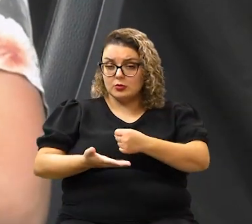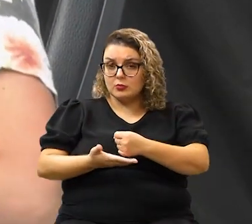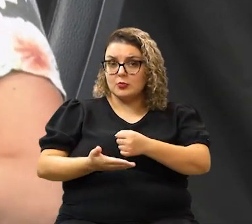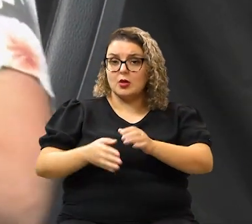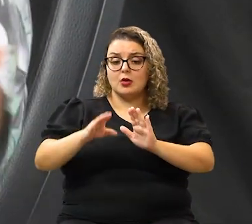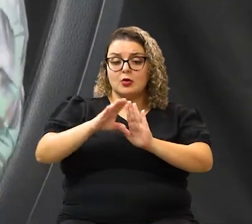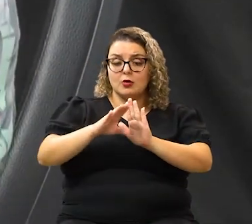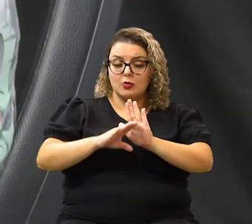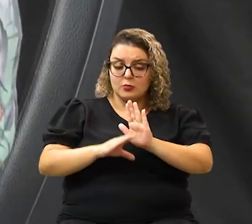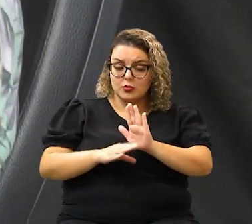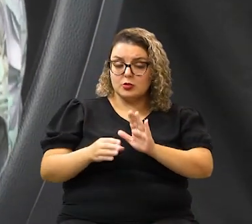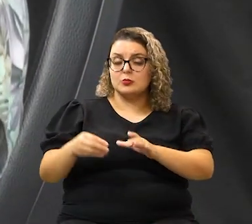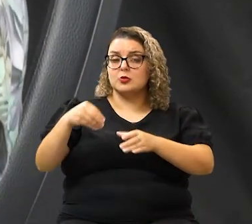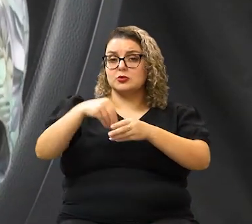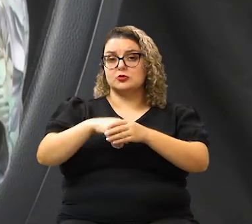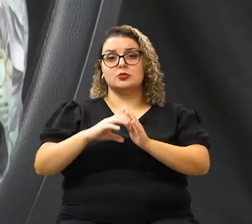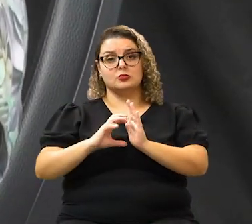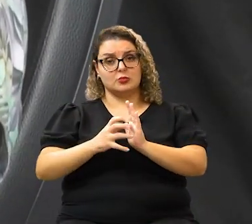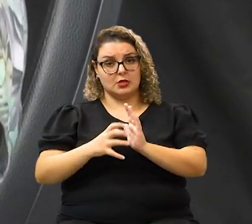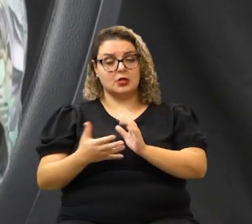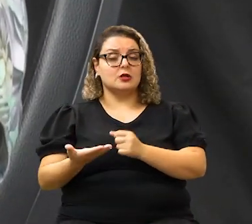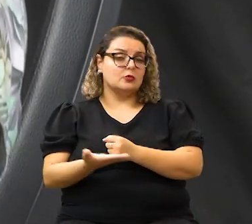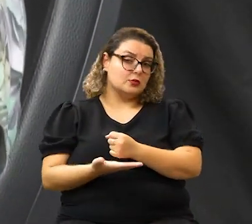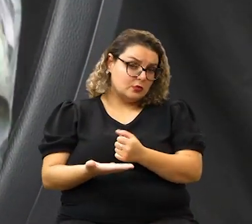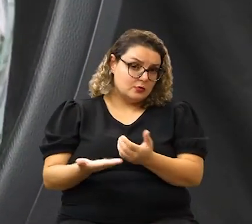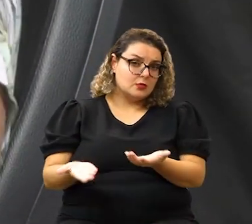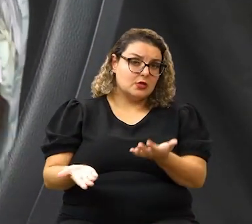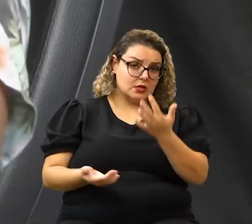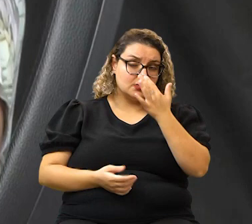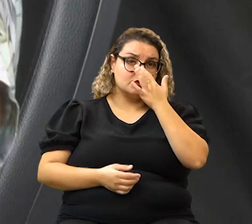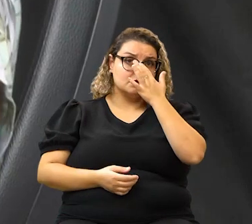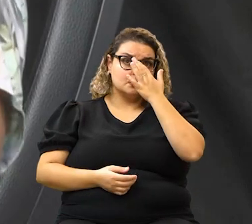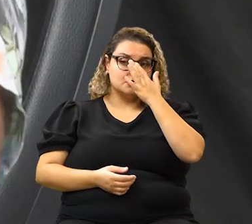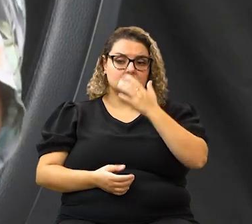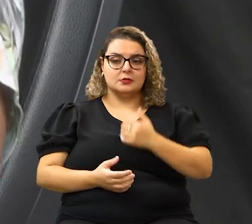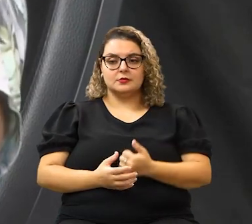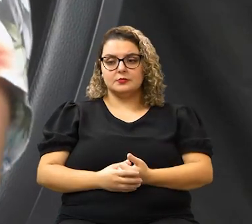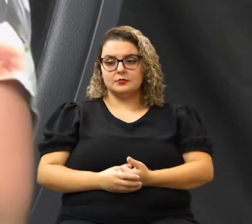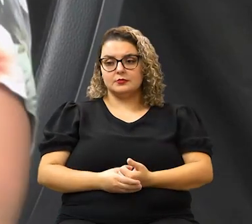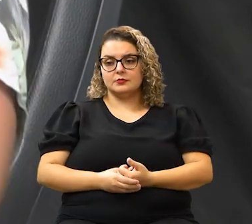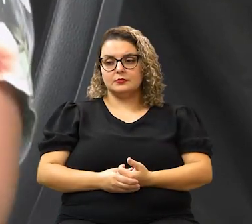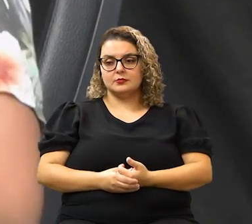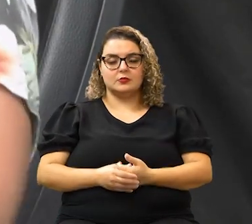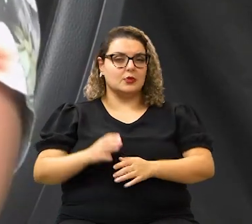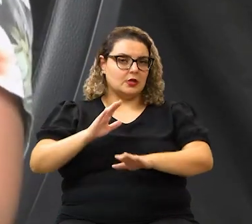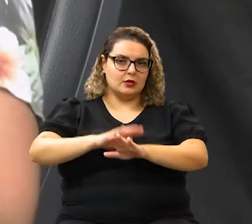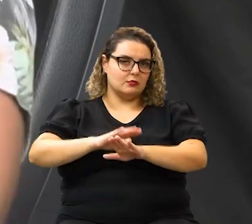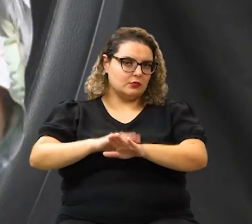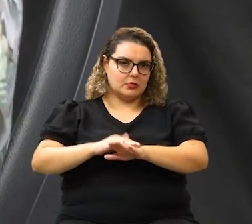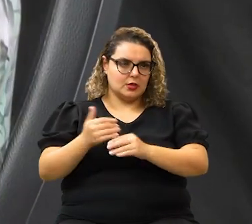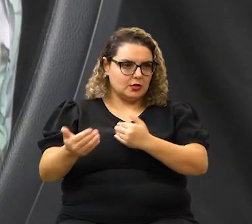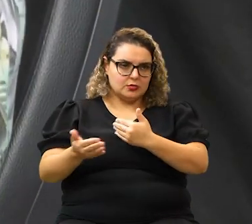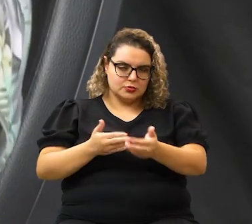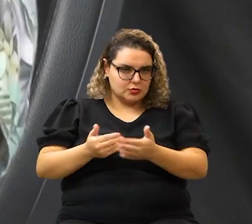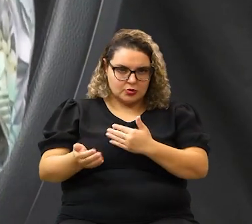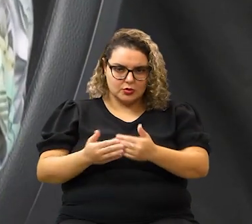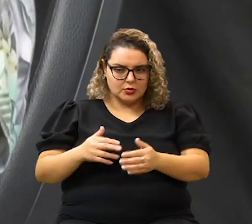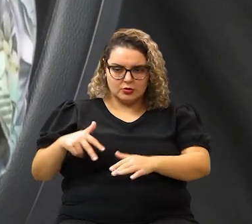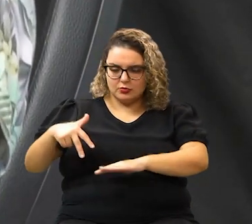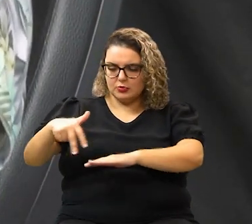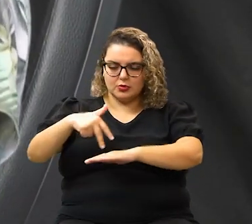o que embasa a atuação de qualquer parlamentar ou militante, etc. e